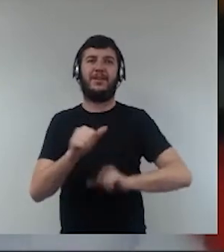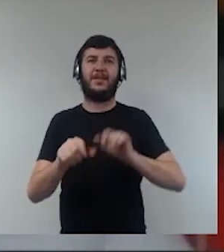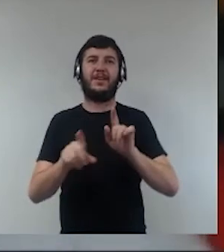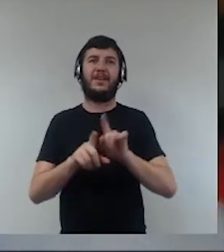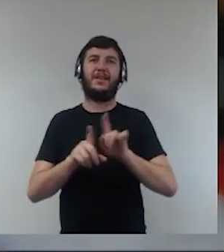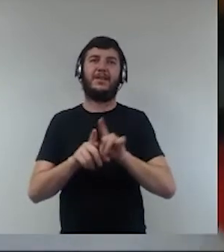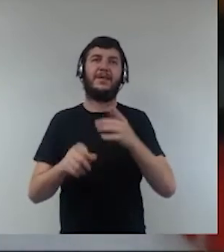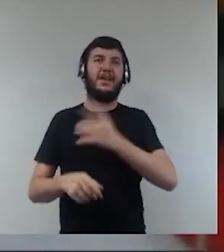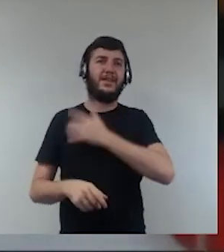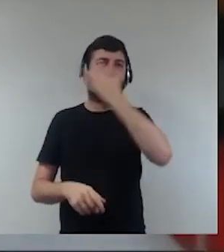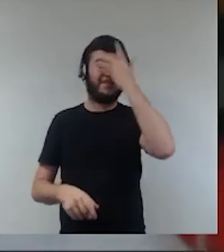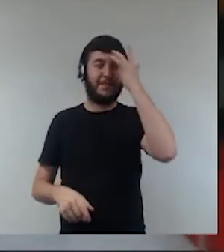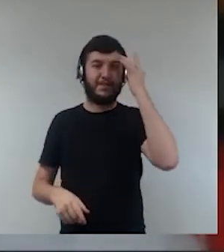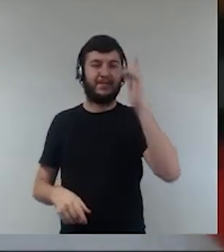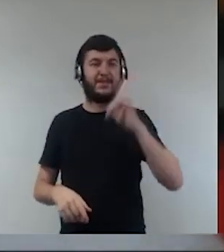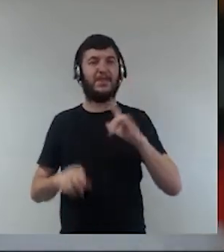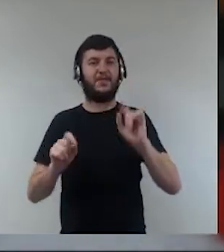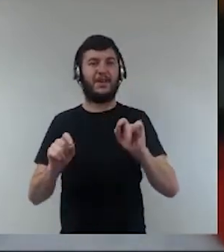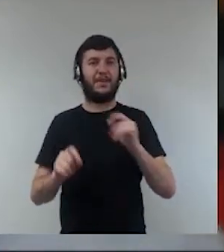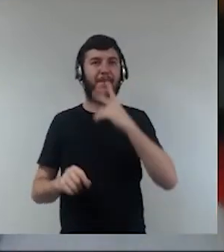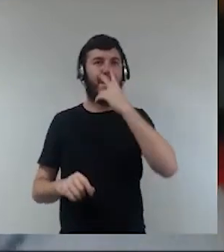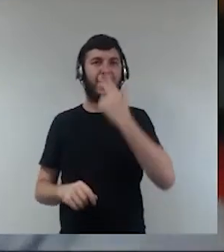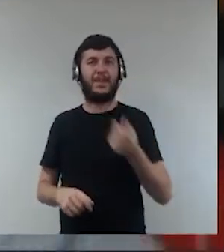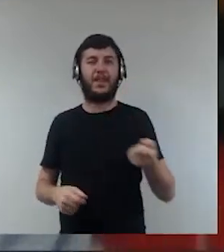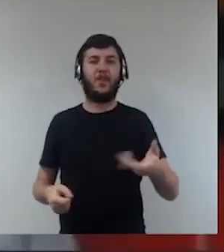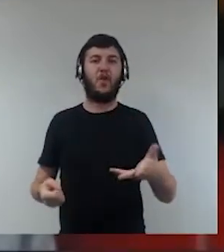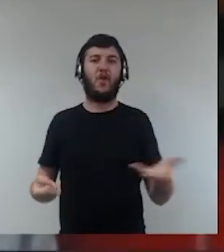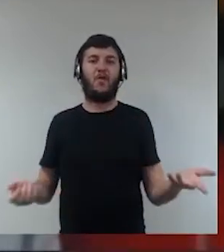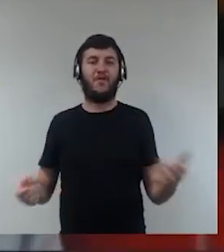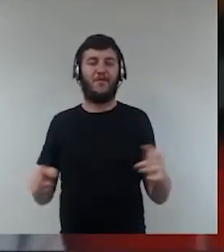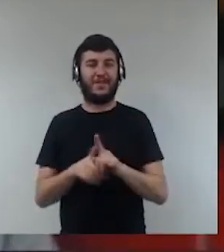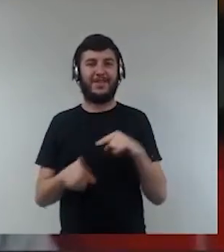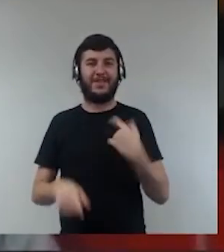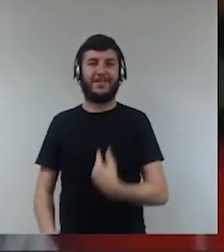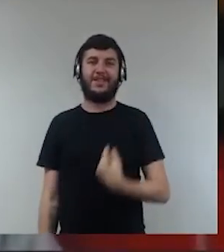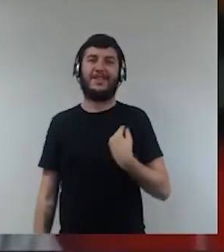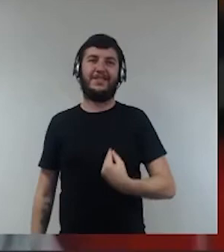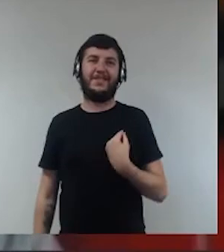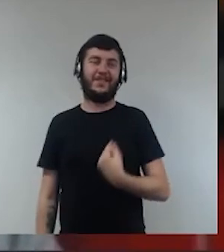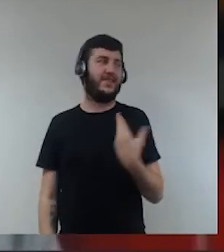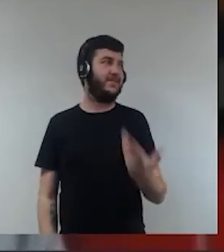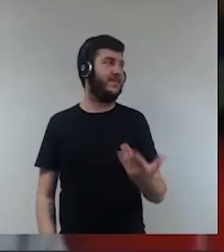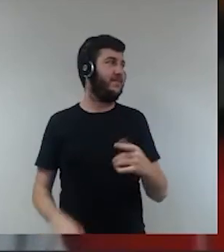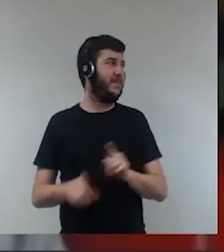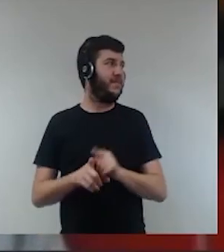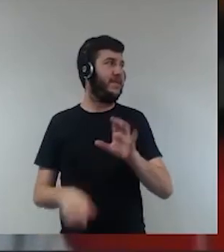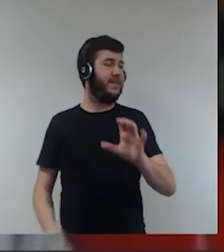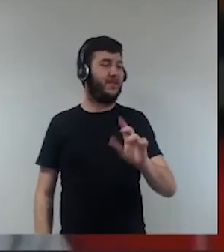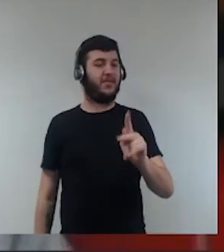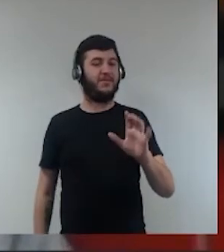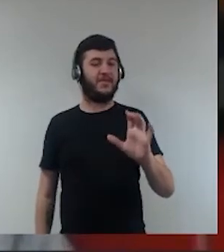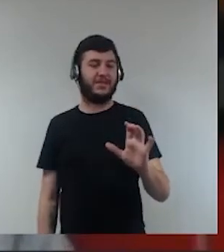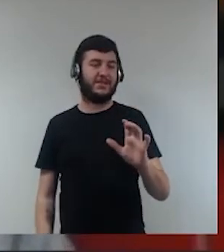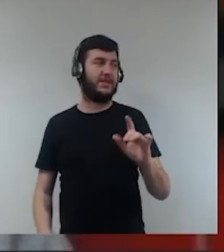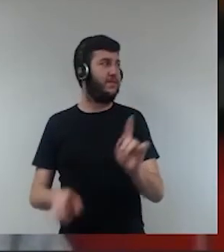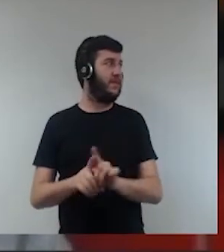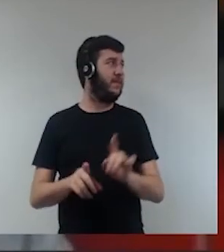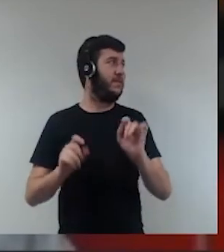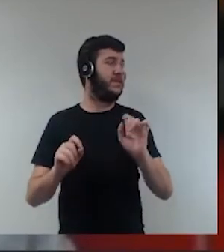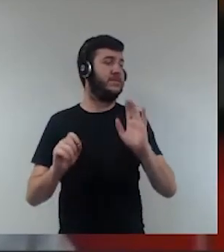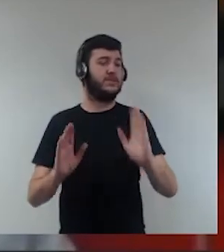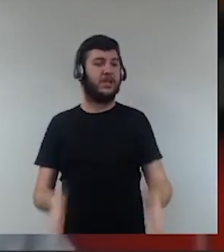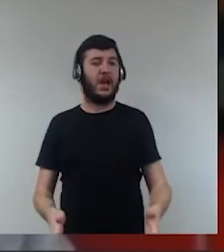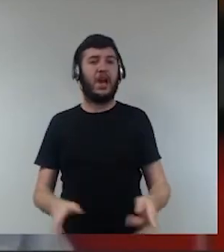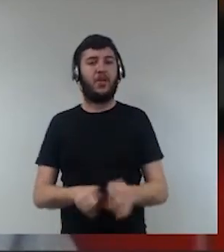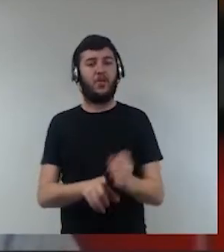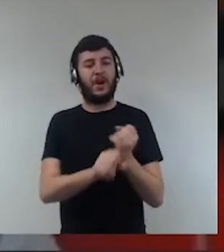têm colocado esse novo normal, né, que nós estamos vivenciando. Evidentemente que o Código de Processo Civil, no início do ano, acho que foi o